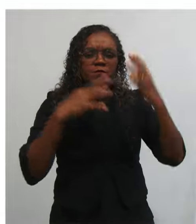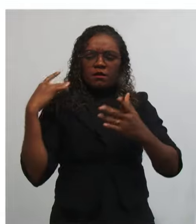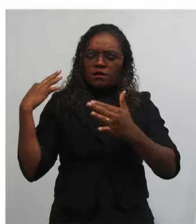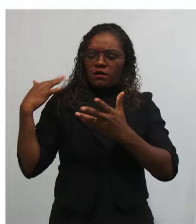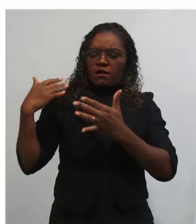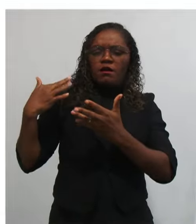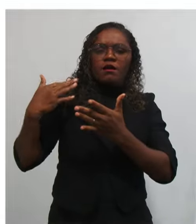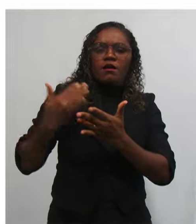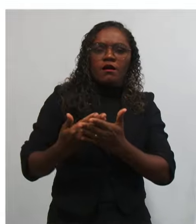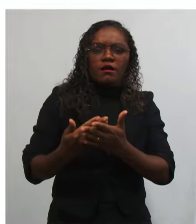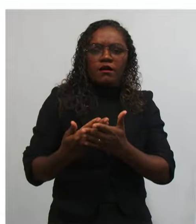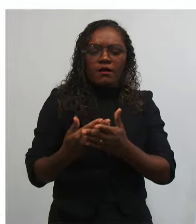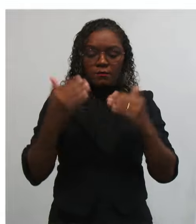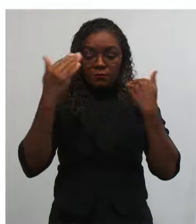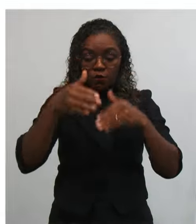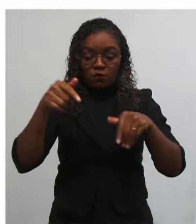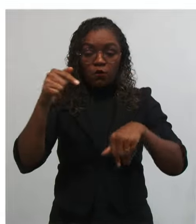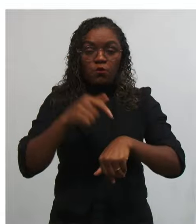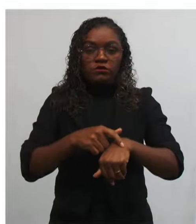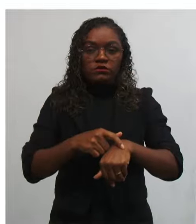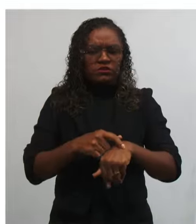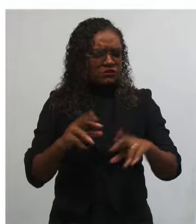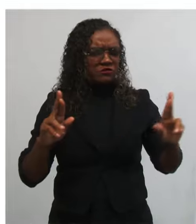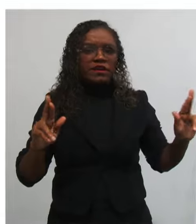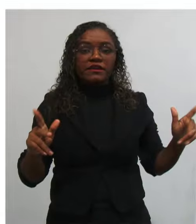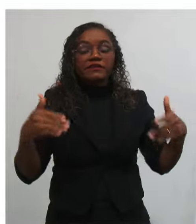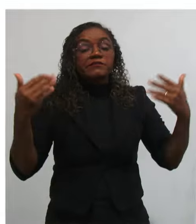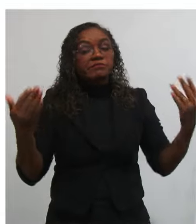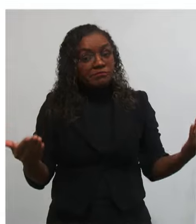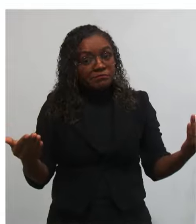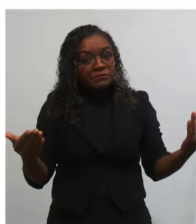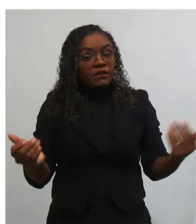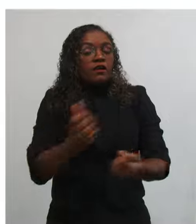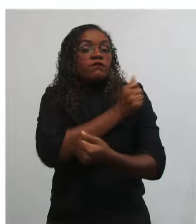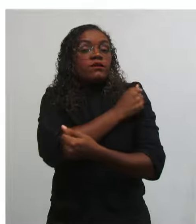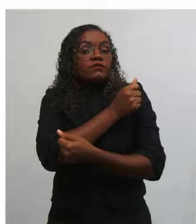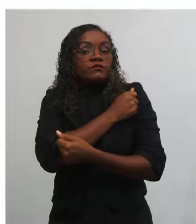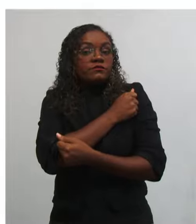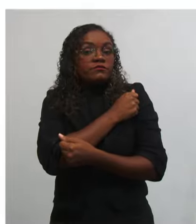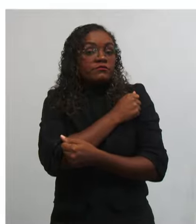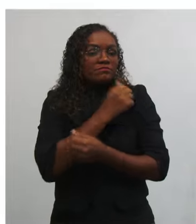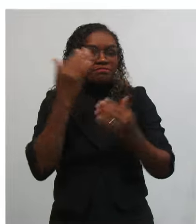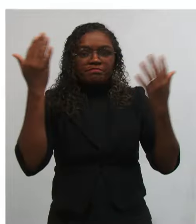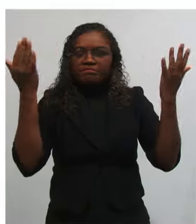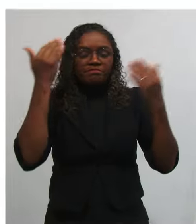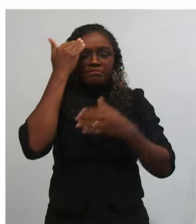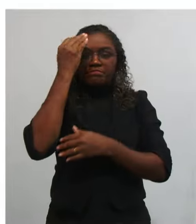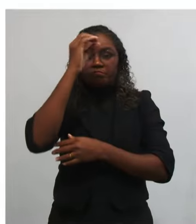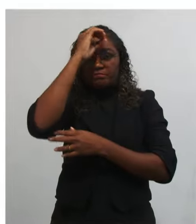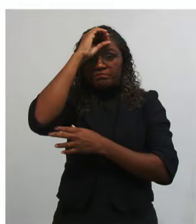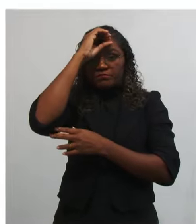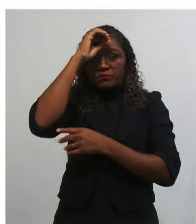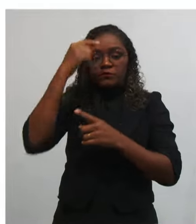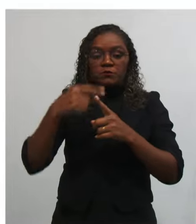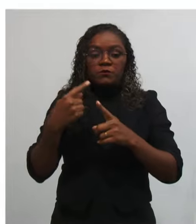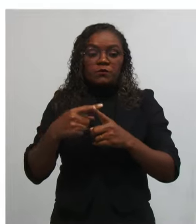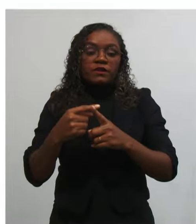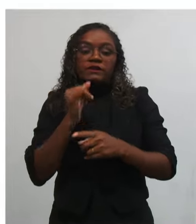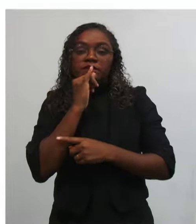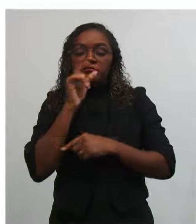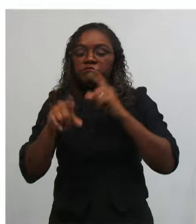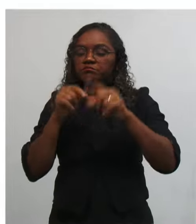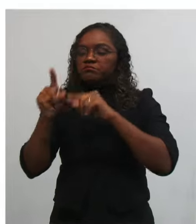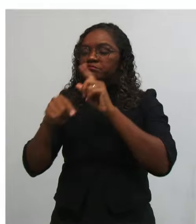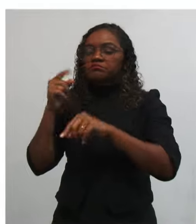nem utiliza para avaliar os alunos e acaba fazendo uma seleção arbitrária destes conteúdos isto